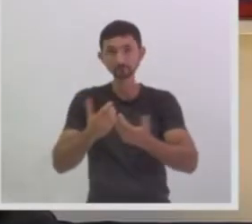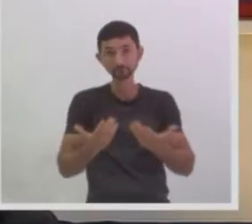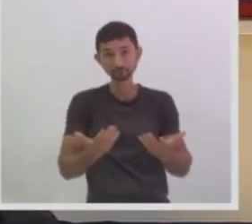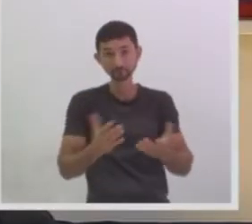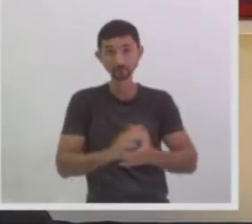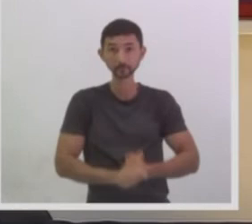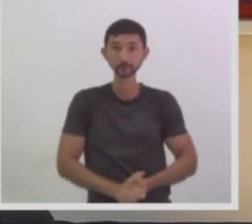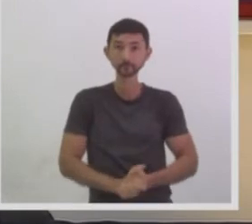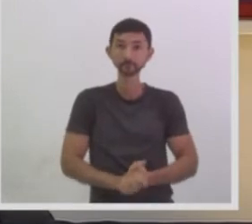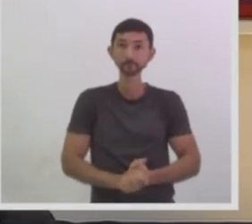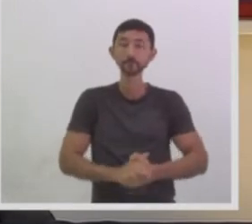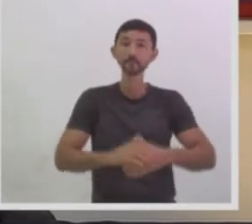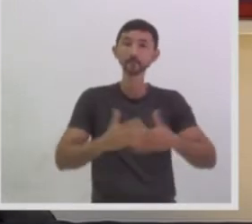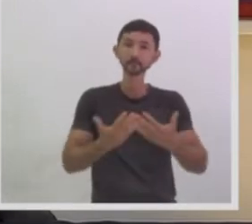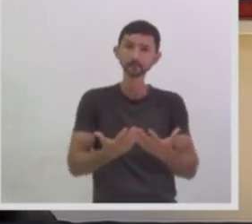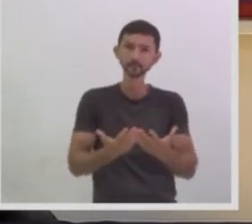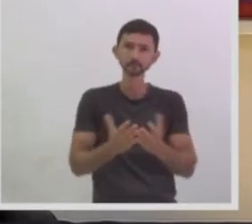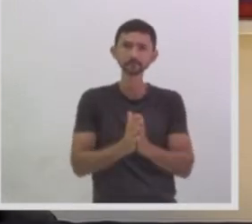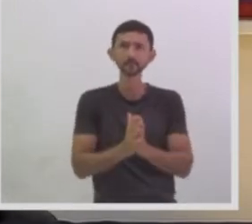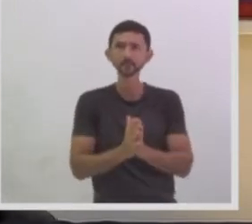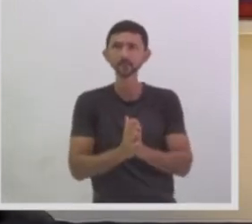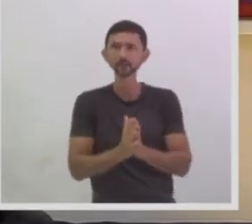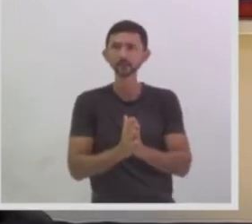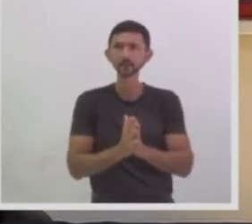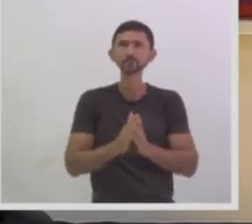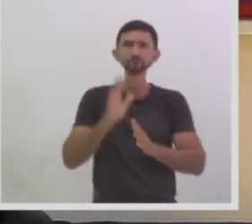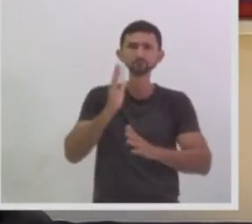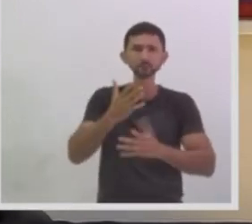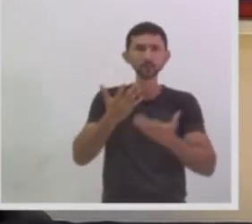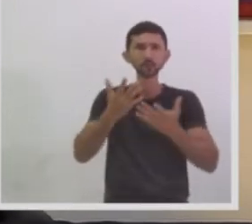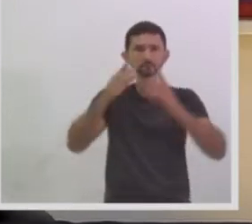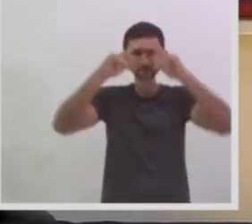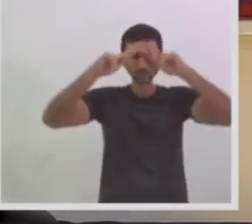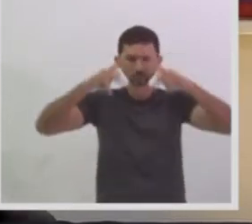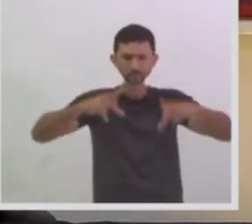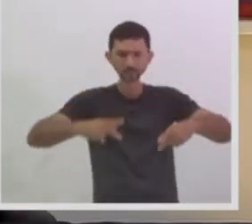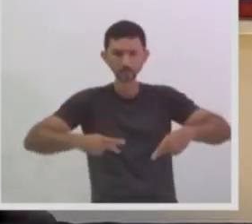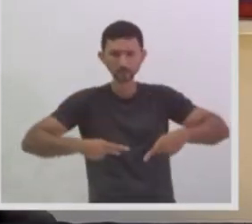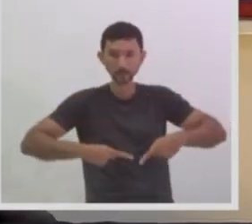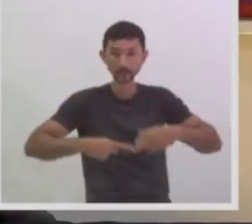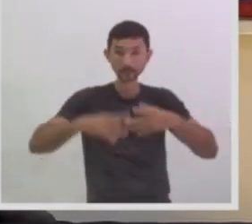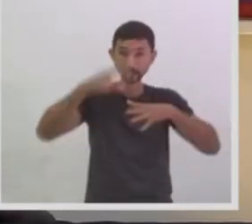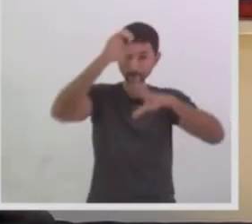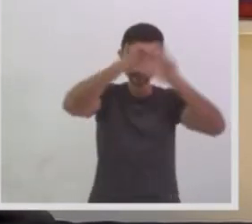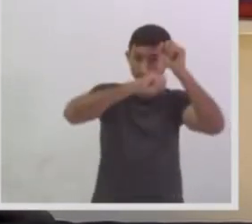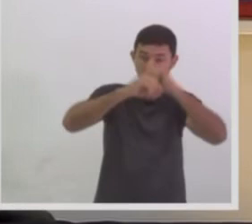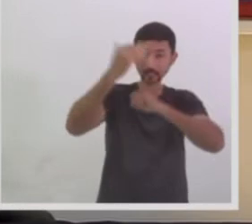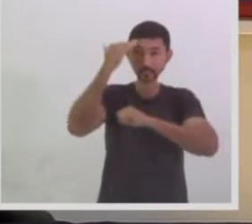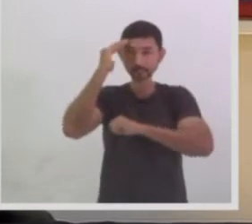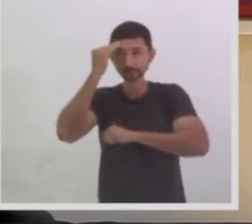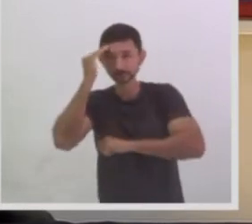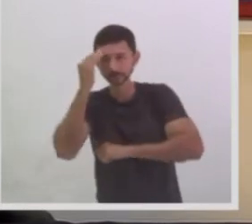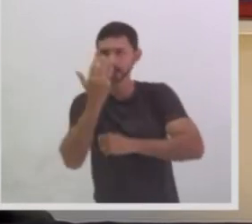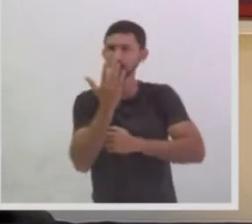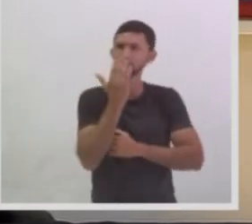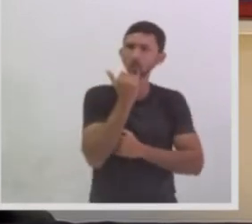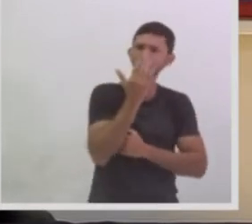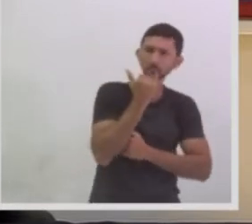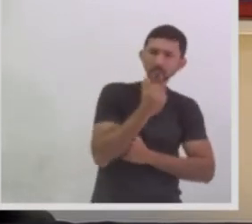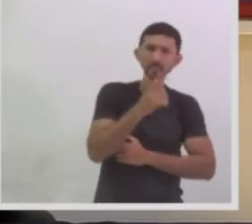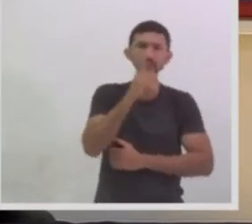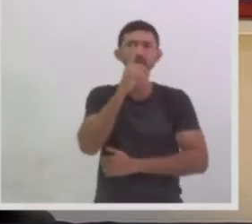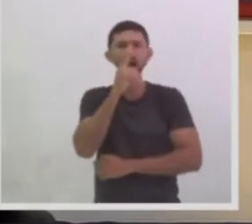de satisfeitas, pessoal, as necessidades do ser humano em relação à comida, à água, ou